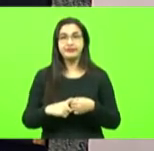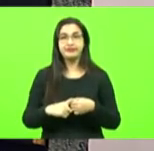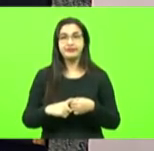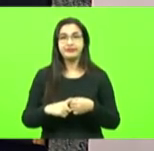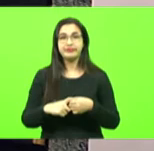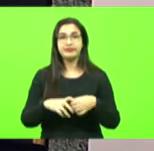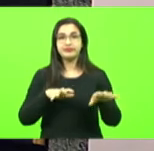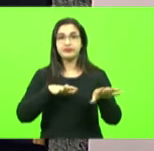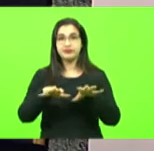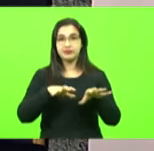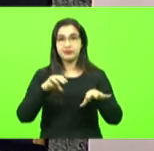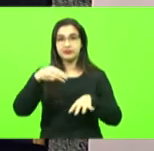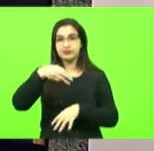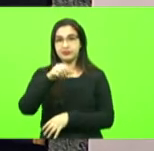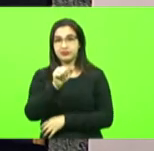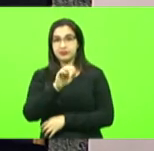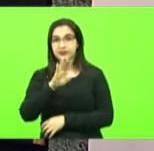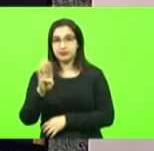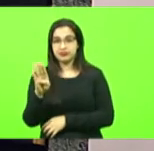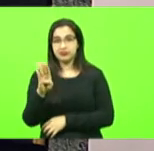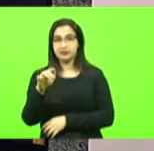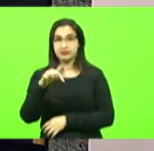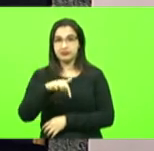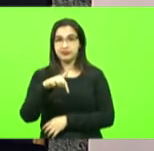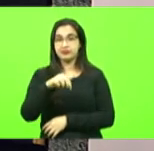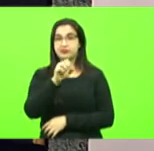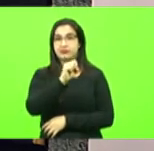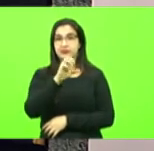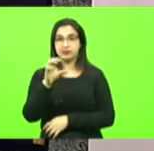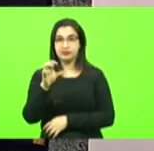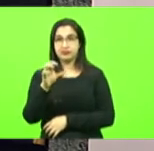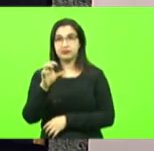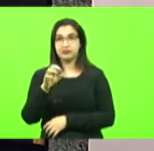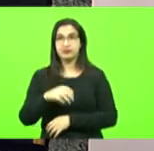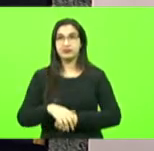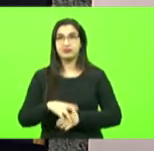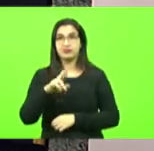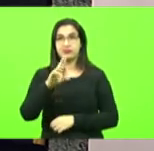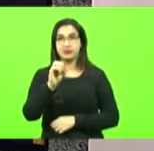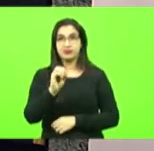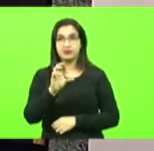movimento dos atingidos por barragens em Santa Catarina, Roque Theobald.